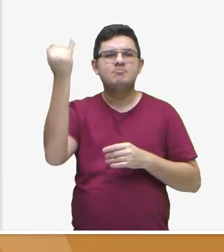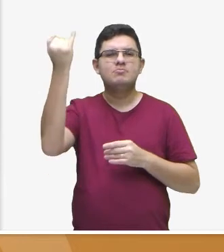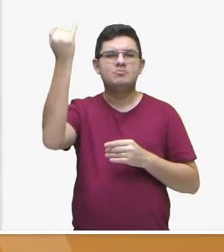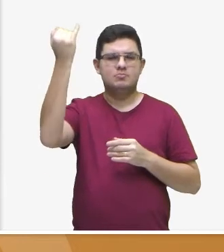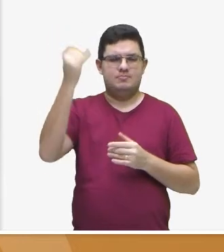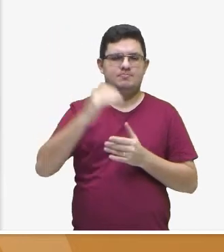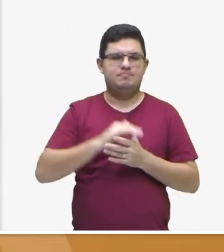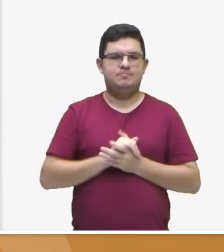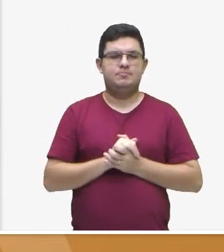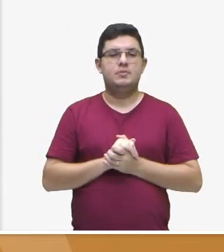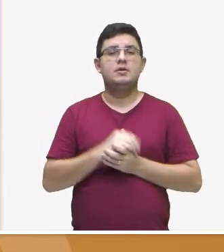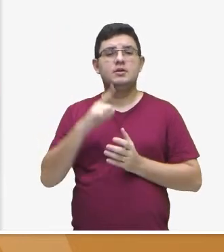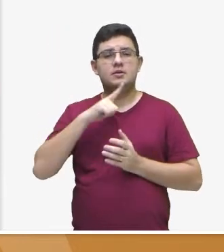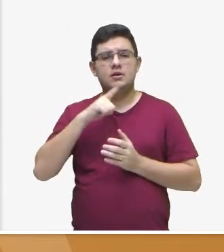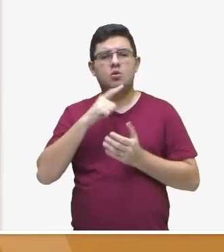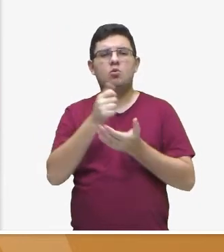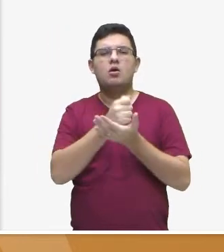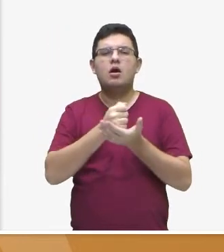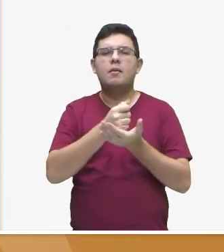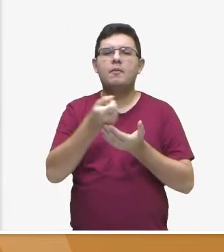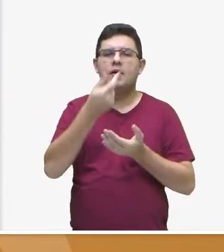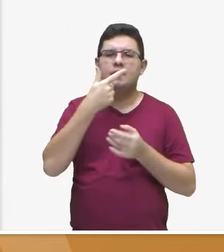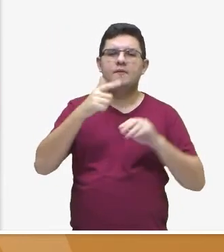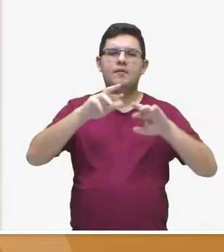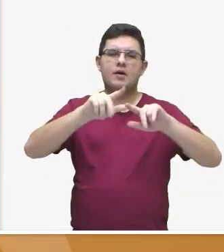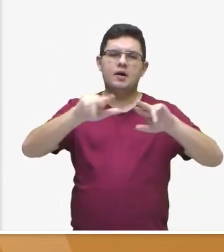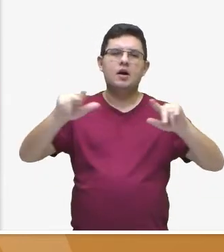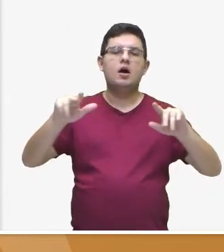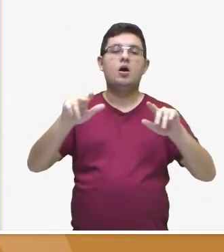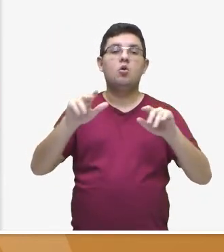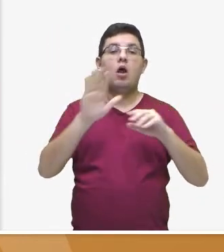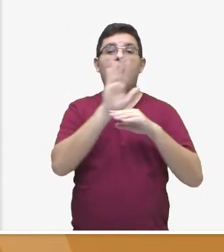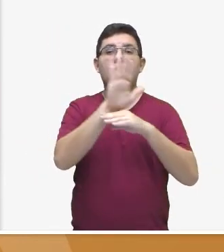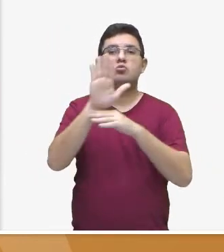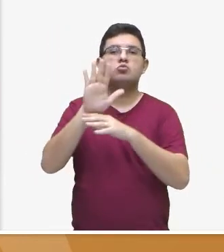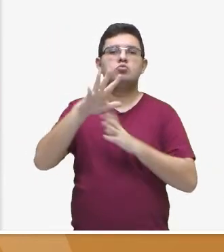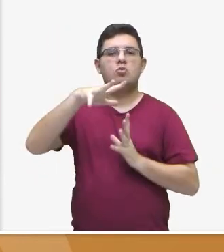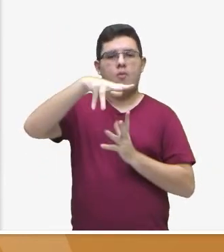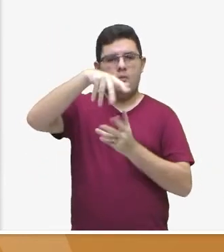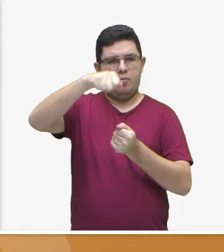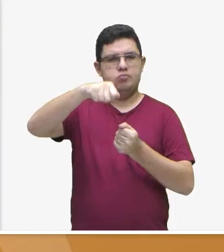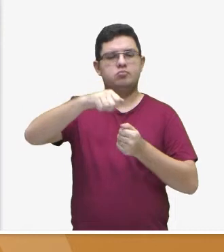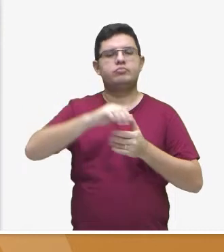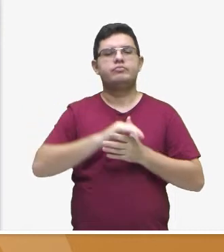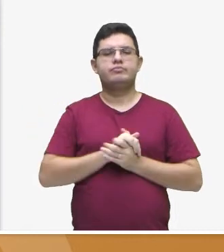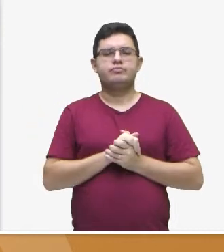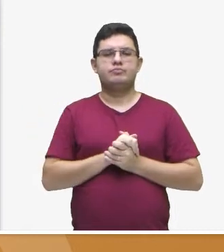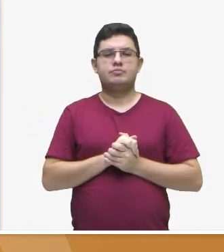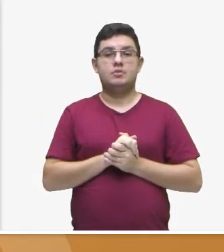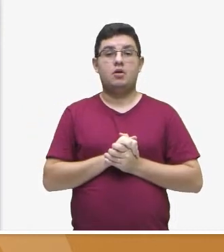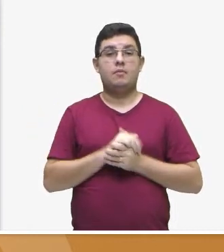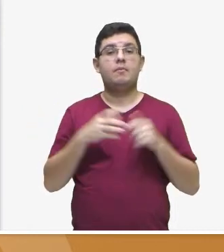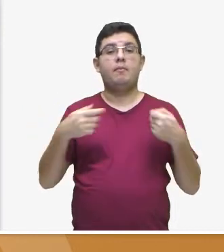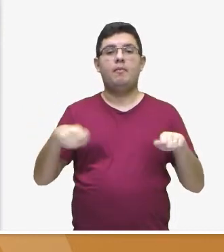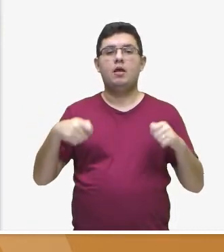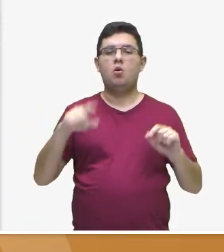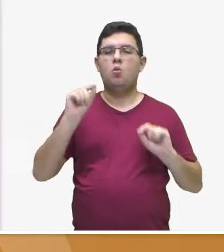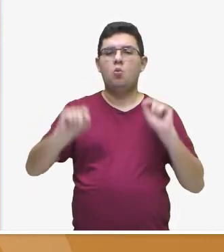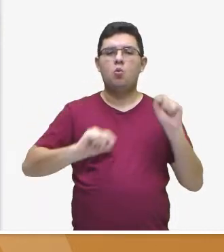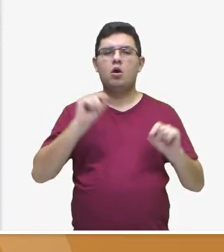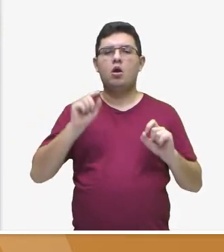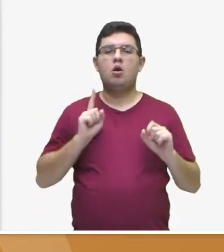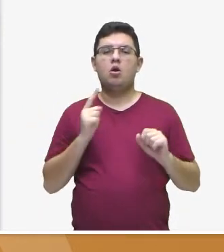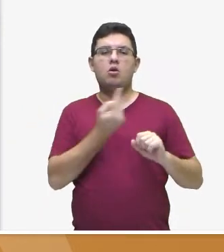nós temos remédios que vão ainda salvar a humanidade. É preciso, então, que nós